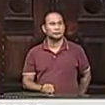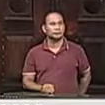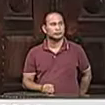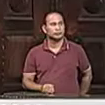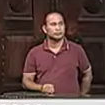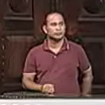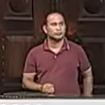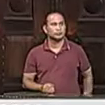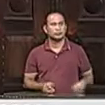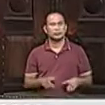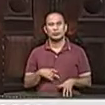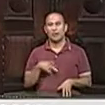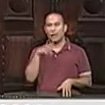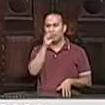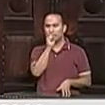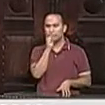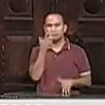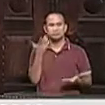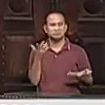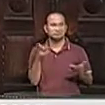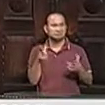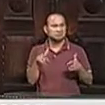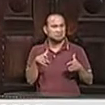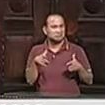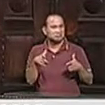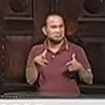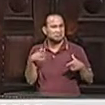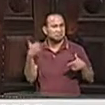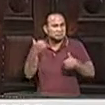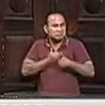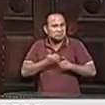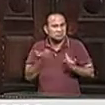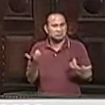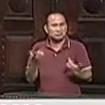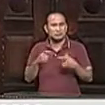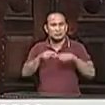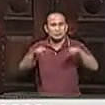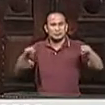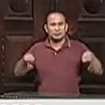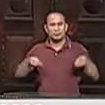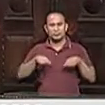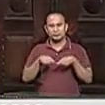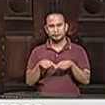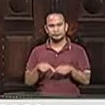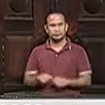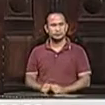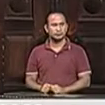Substituírem contratos emergenciais por instituições da sua área de influência?